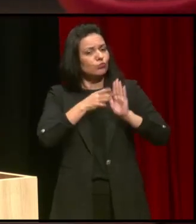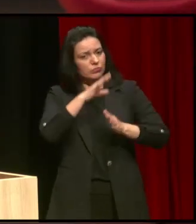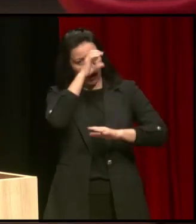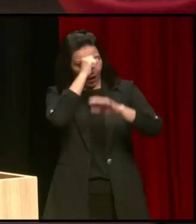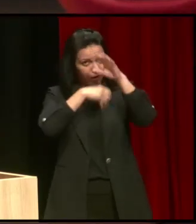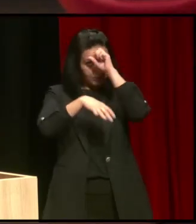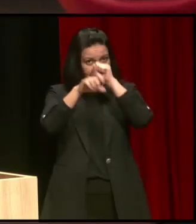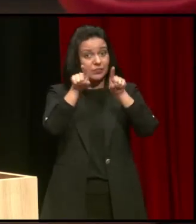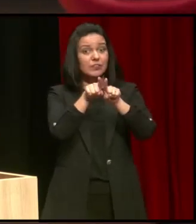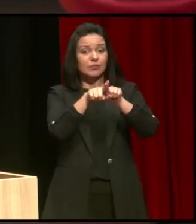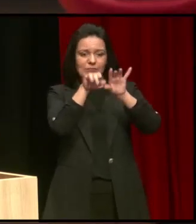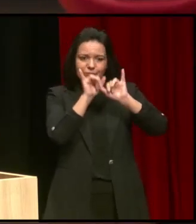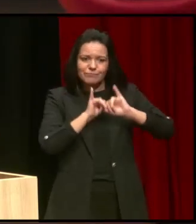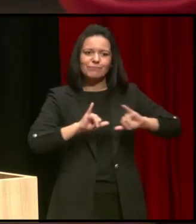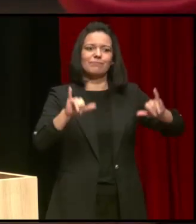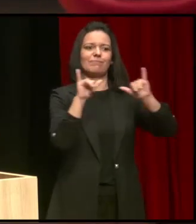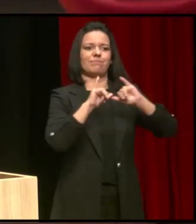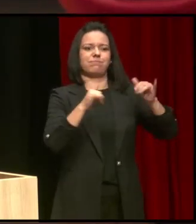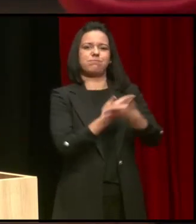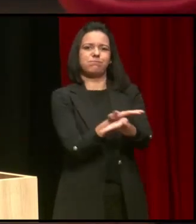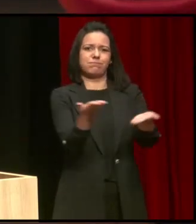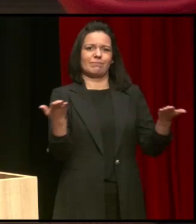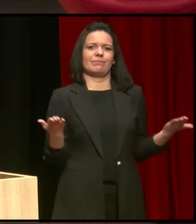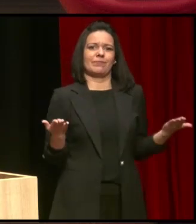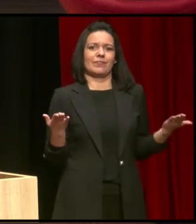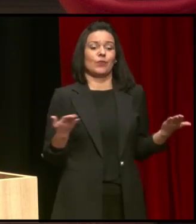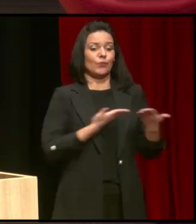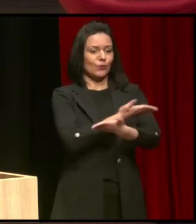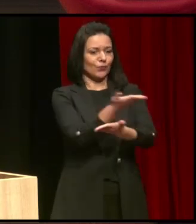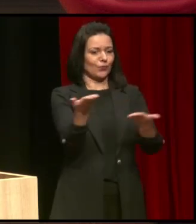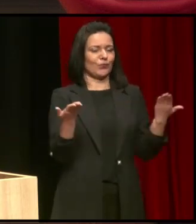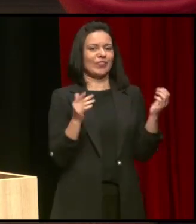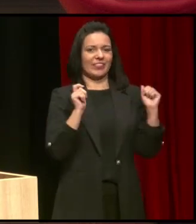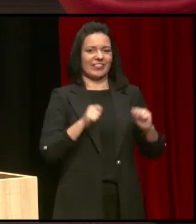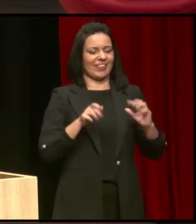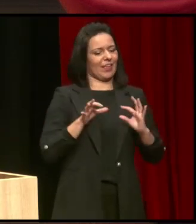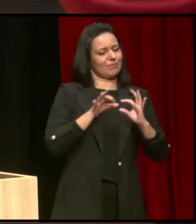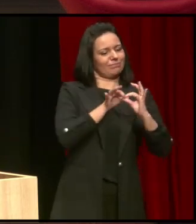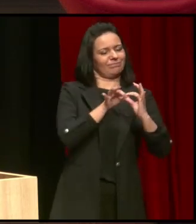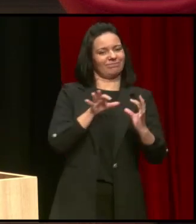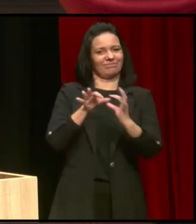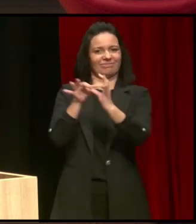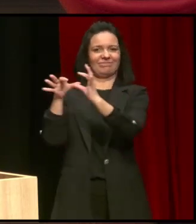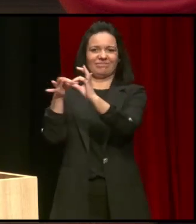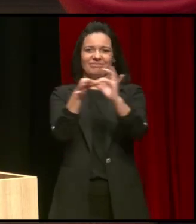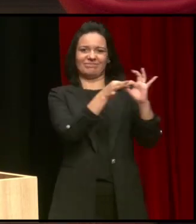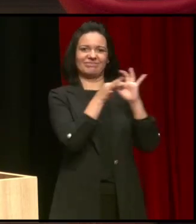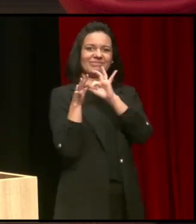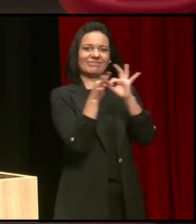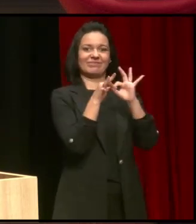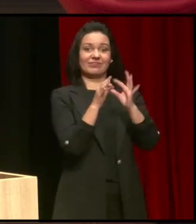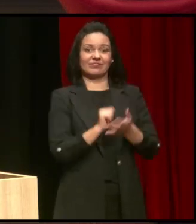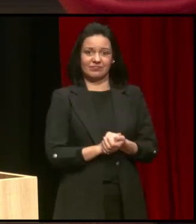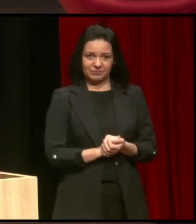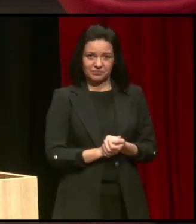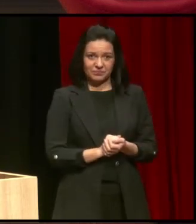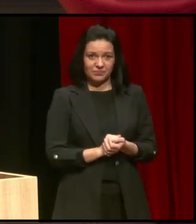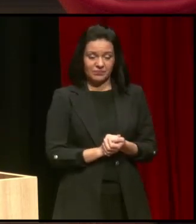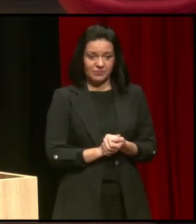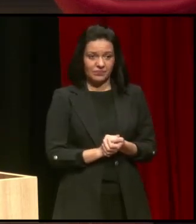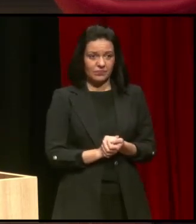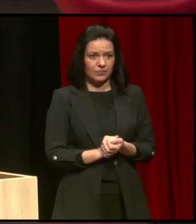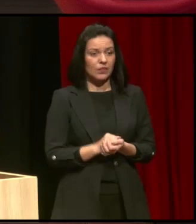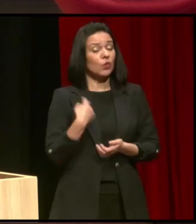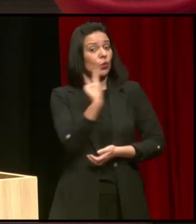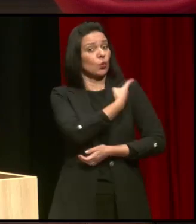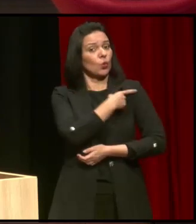vocês. Para que também vocês tenham comunhão conosco. Ora, a nossa comunhão é